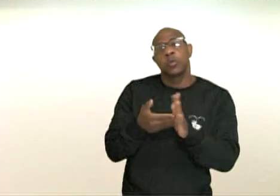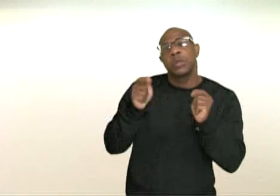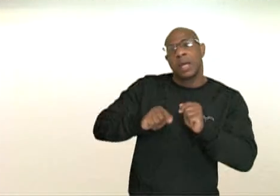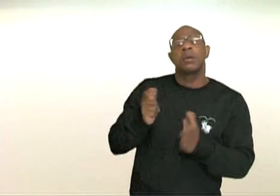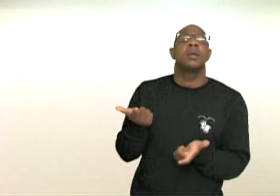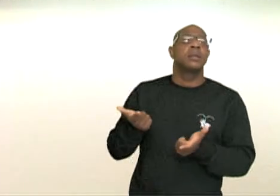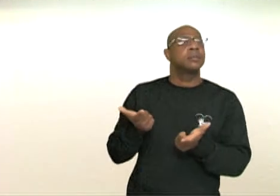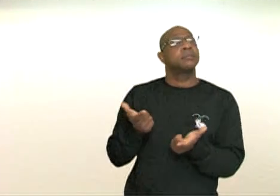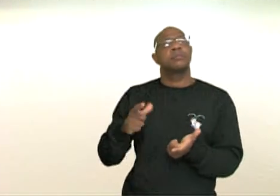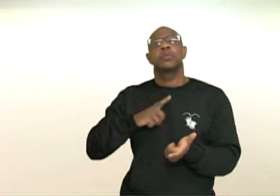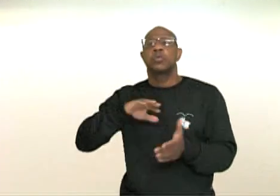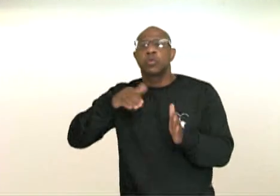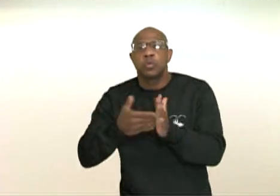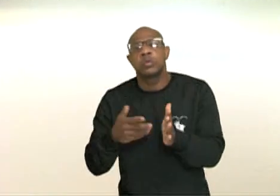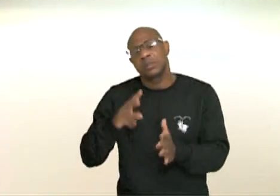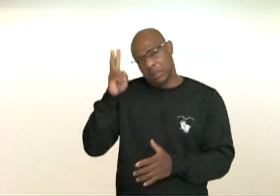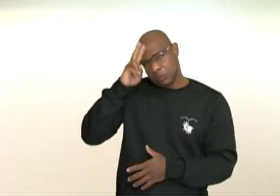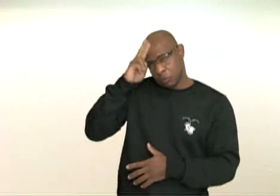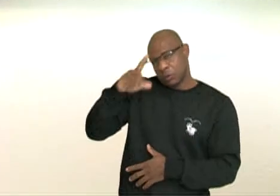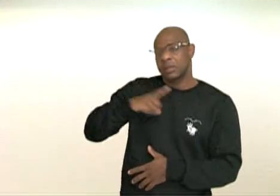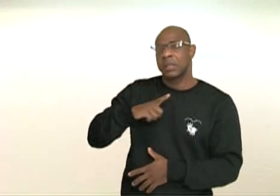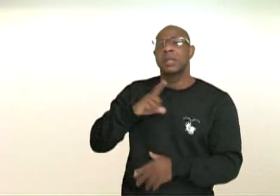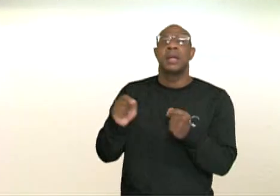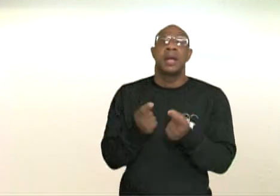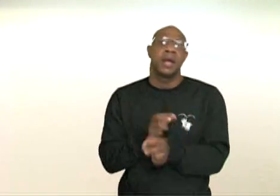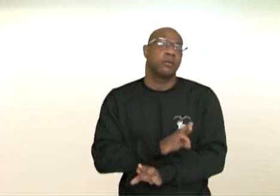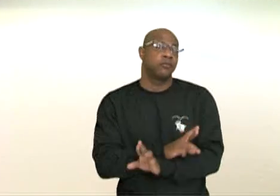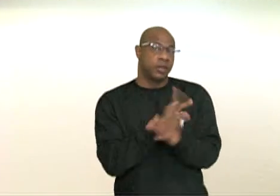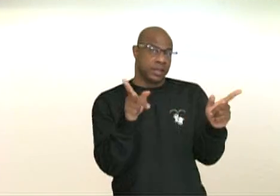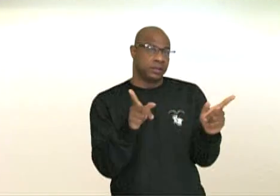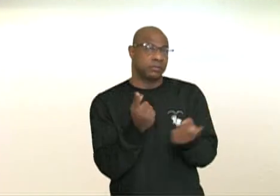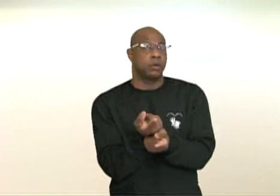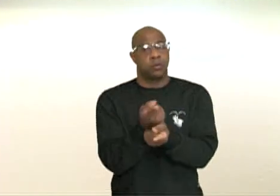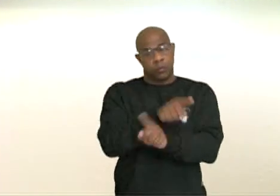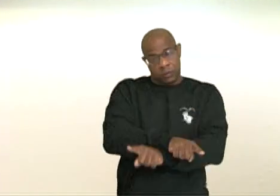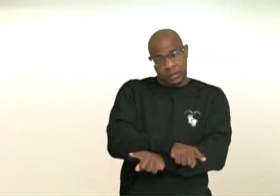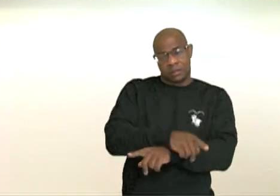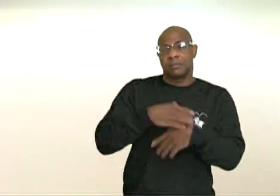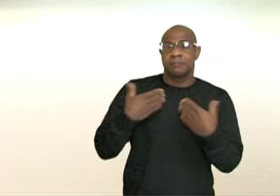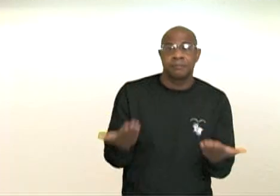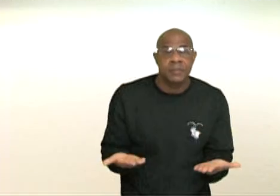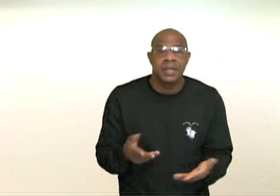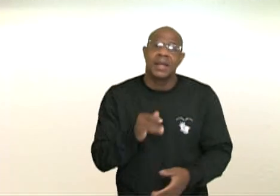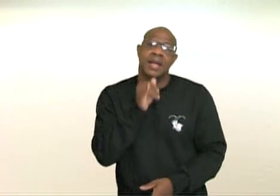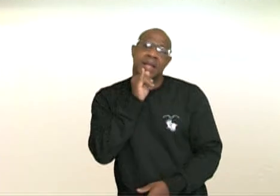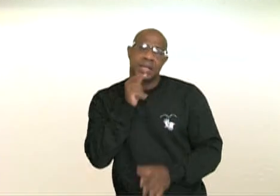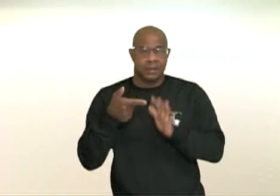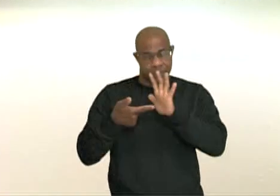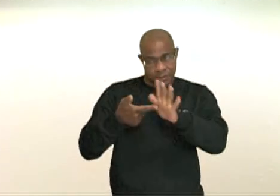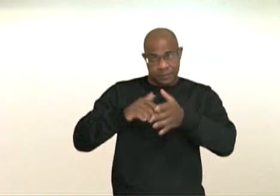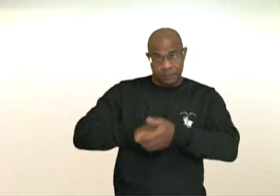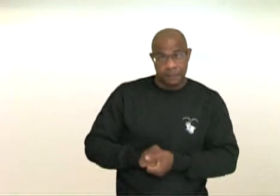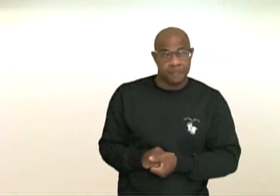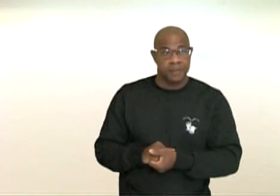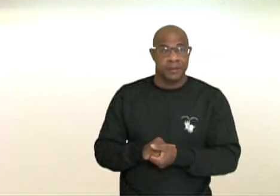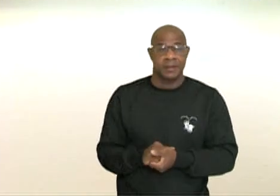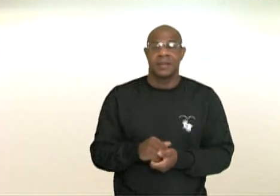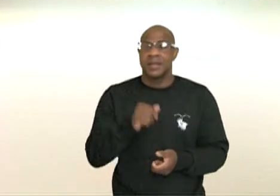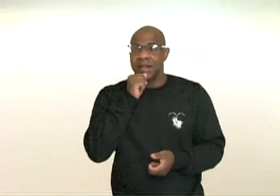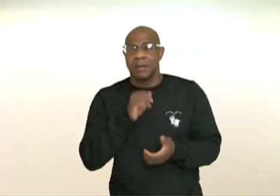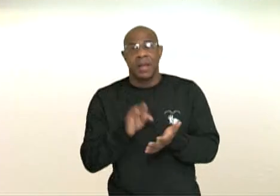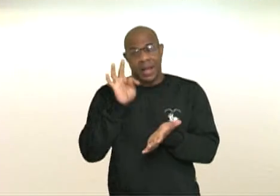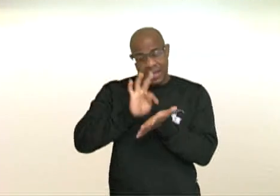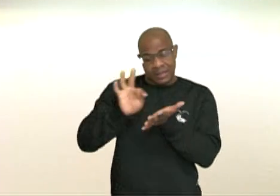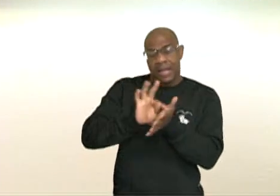contradição. Tudo na história é contradição. Então, um exemplo é, a tese disso